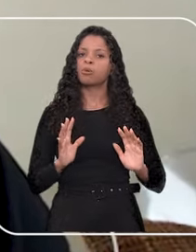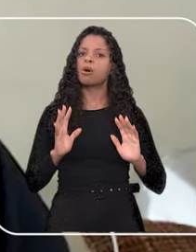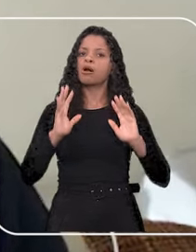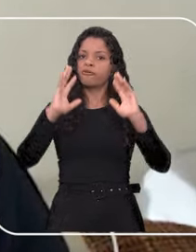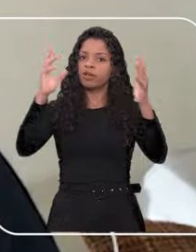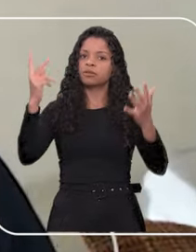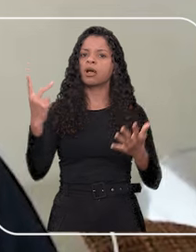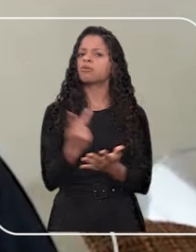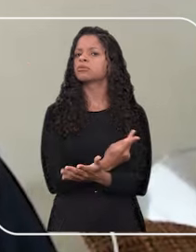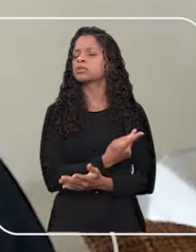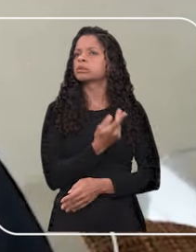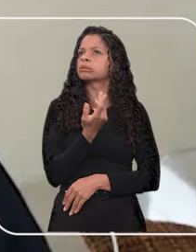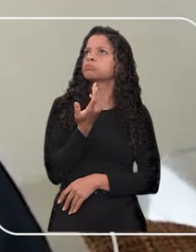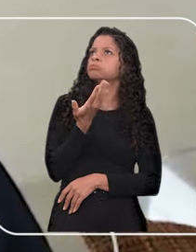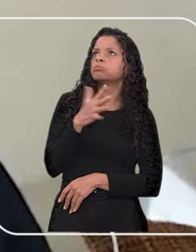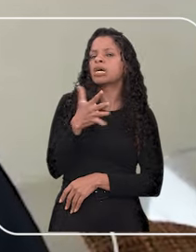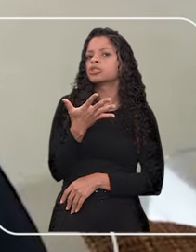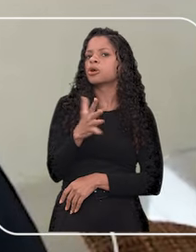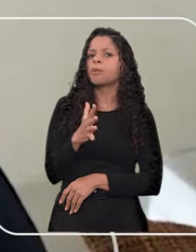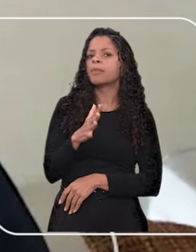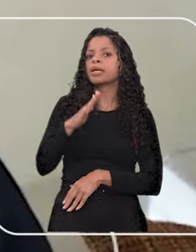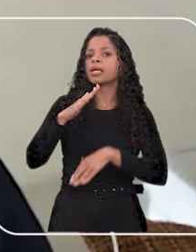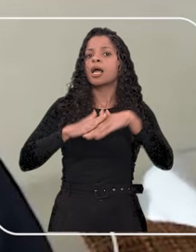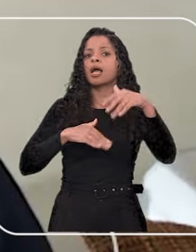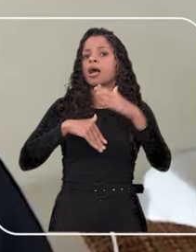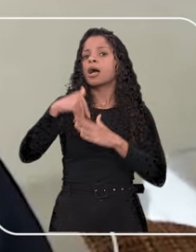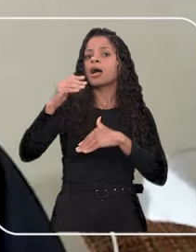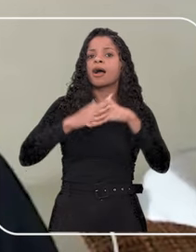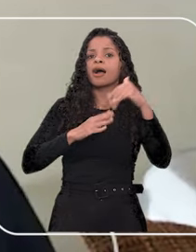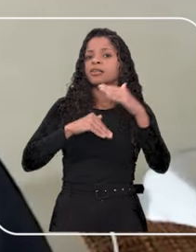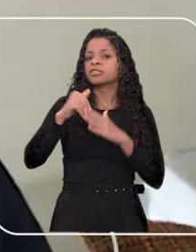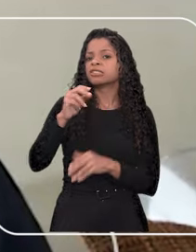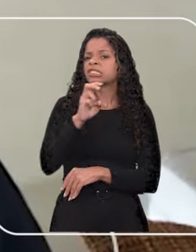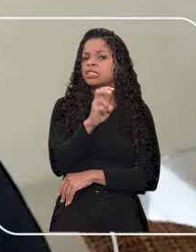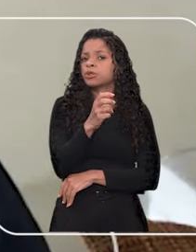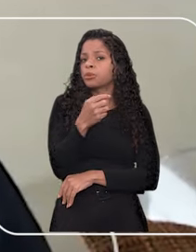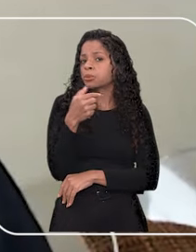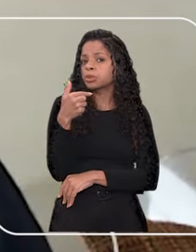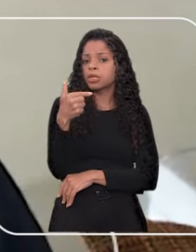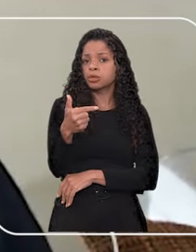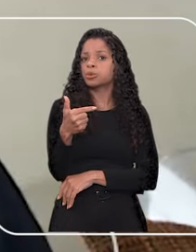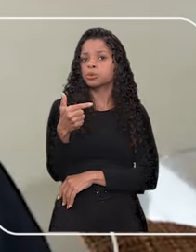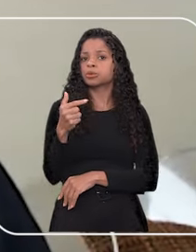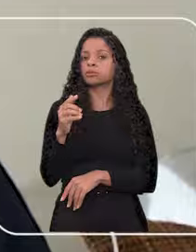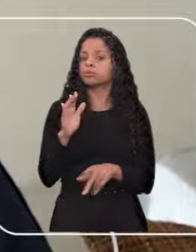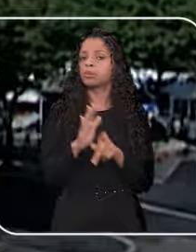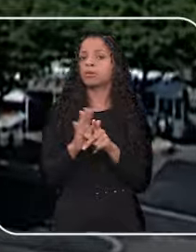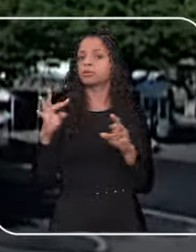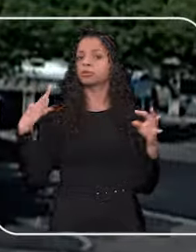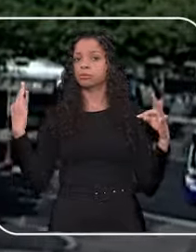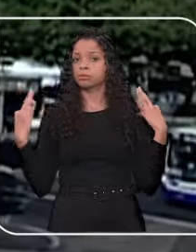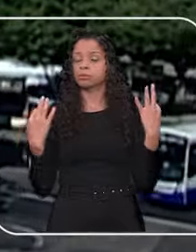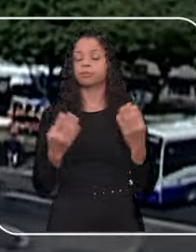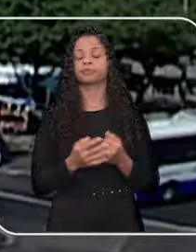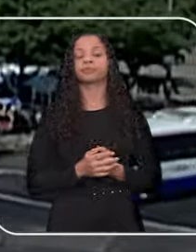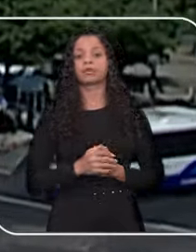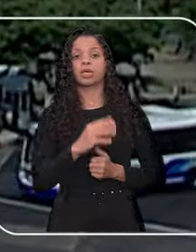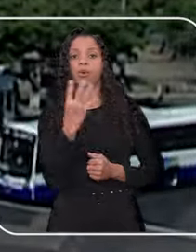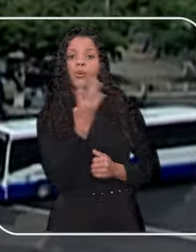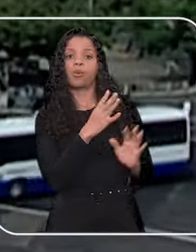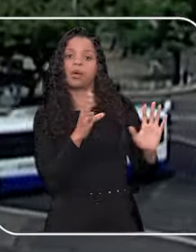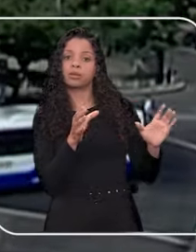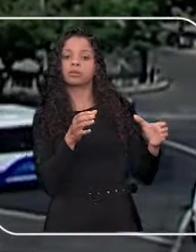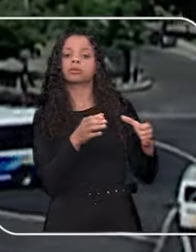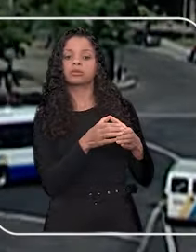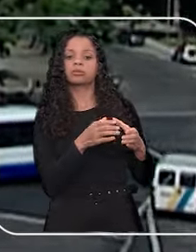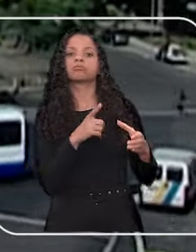um evento acontece ele mexe com mais ou menos 52 atividades econômicas que trabalham através do Turismo a quarta turma reformou